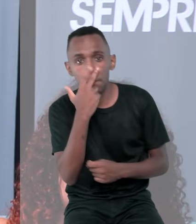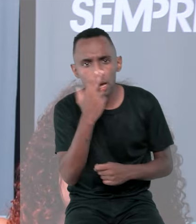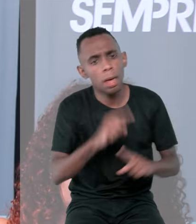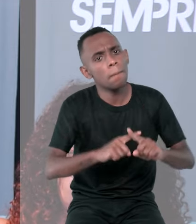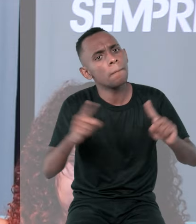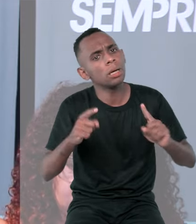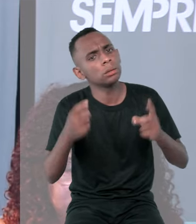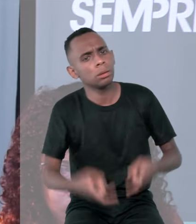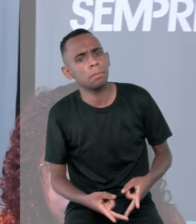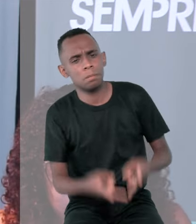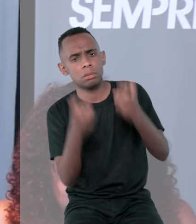veja, Pedro,